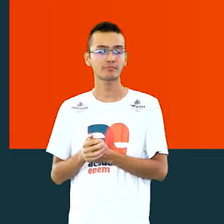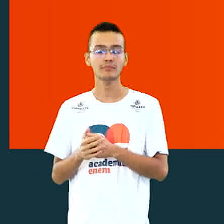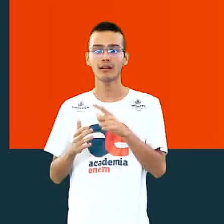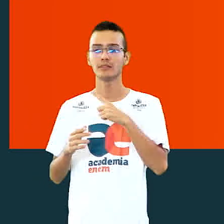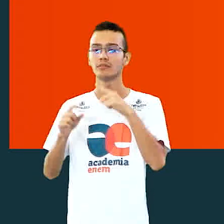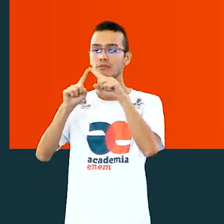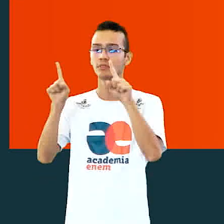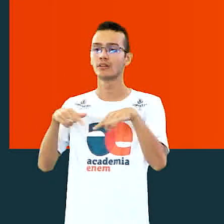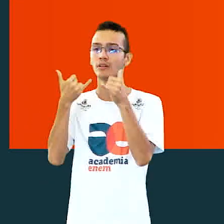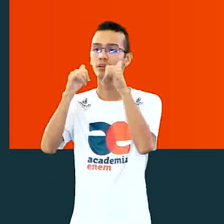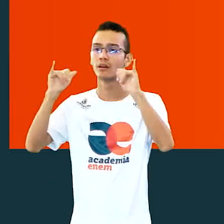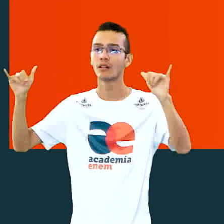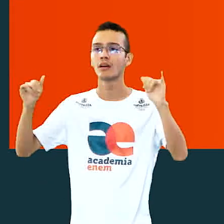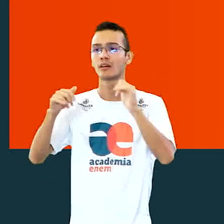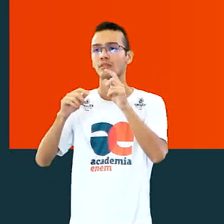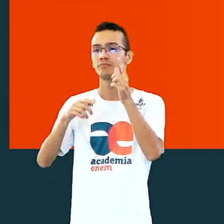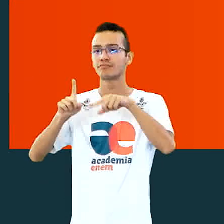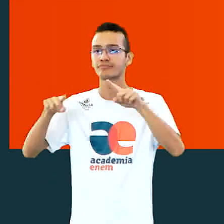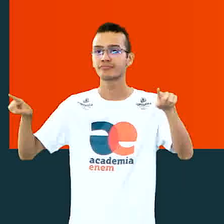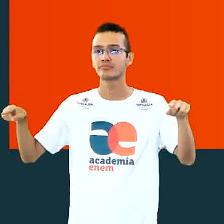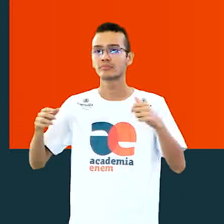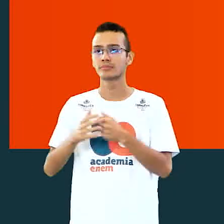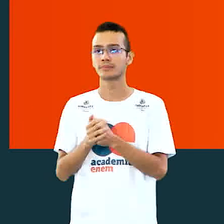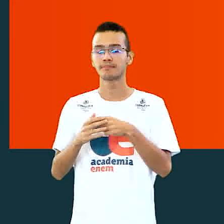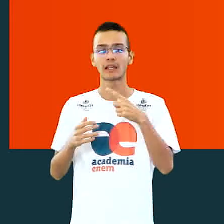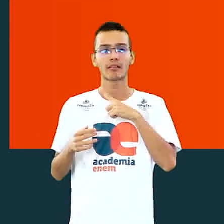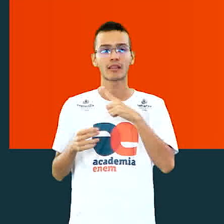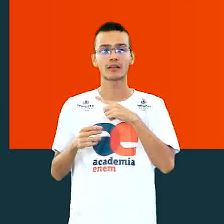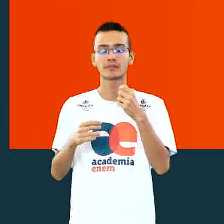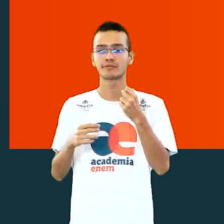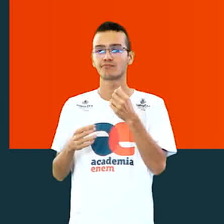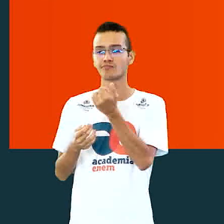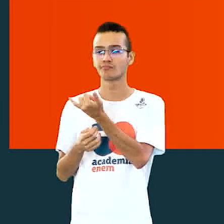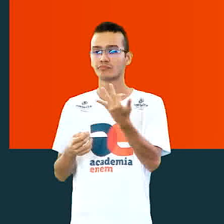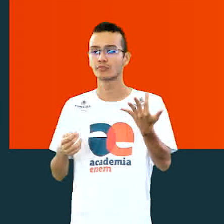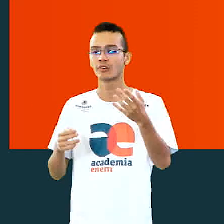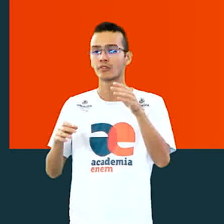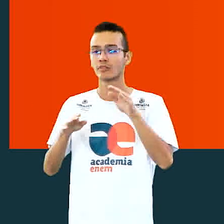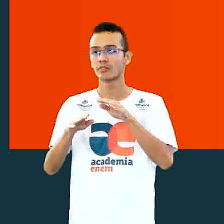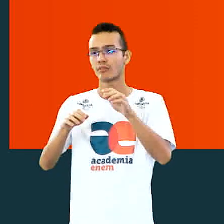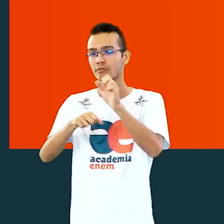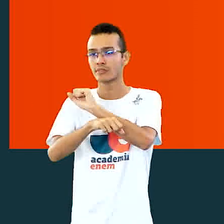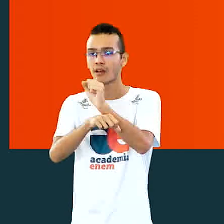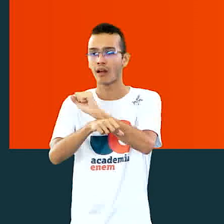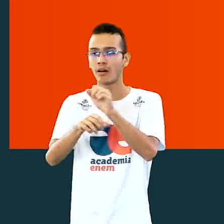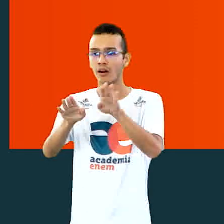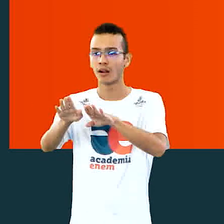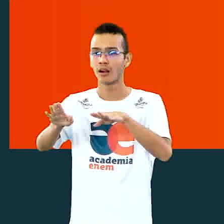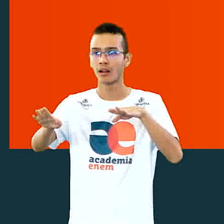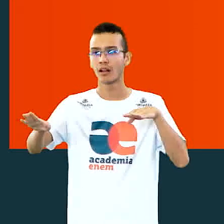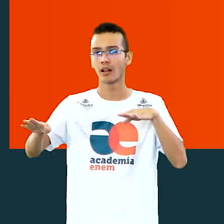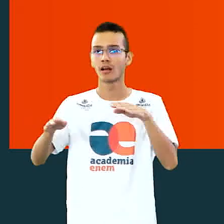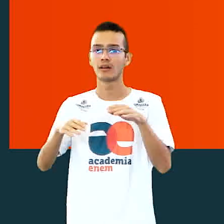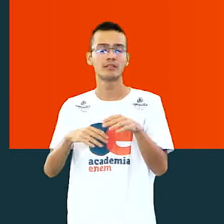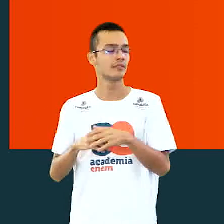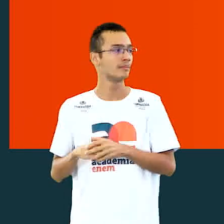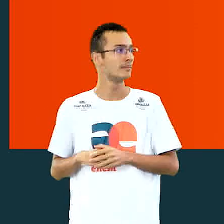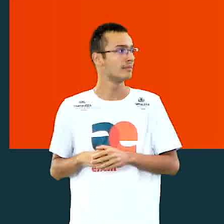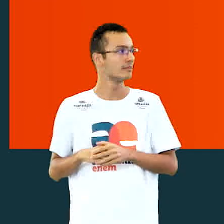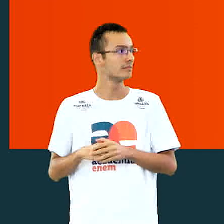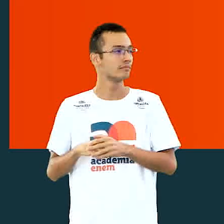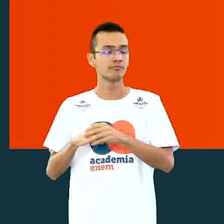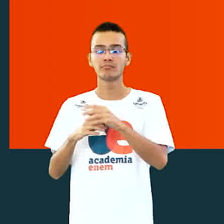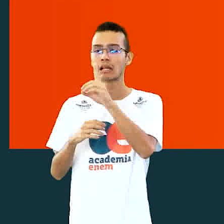número de carros que passam por um ponto na pista no intervalo de 1 segundo. A diferença de potencial,